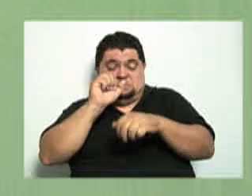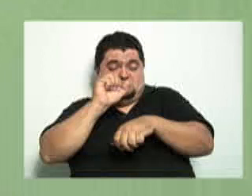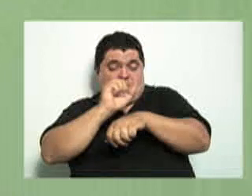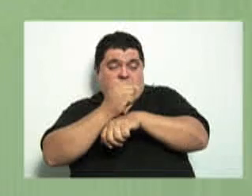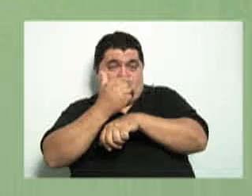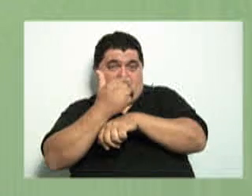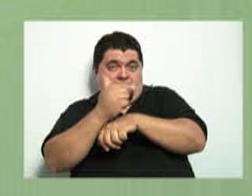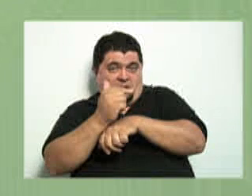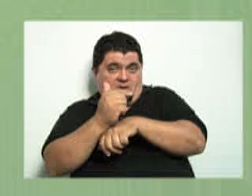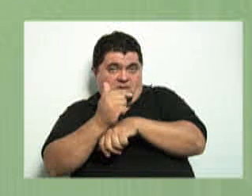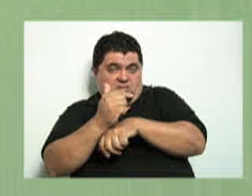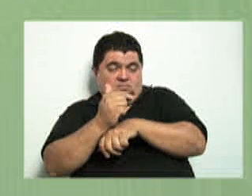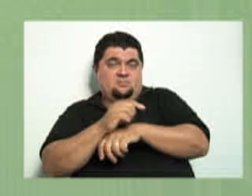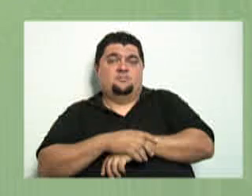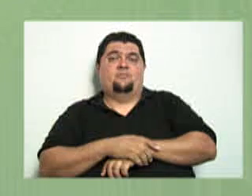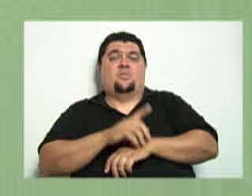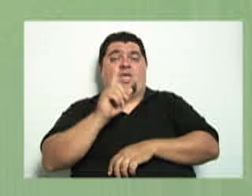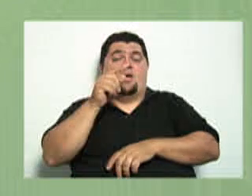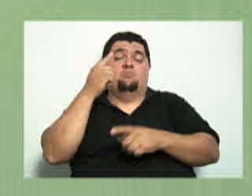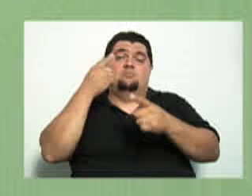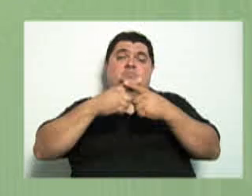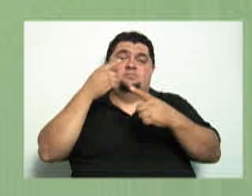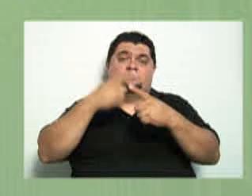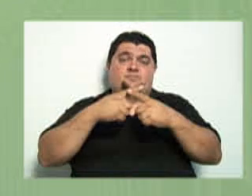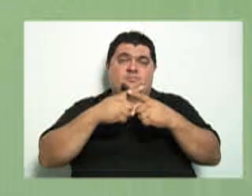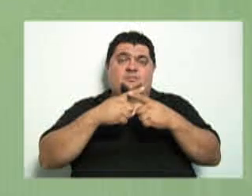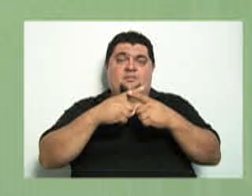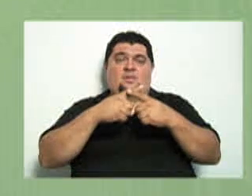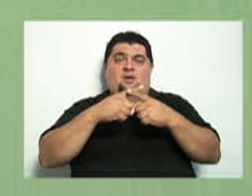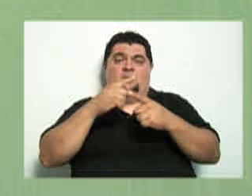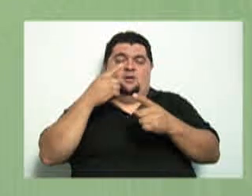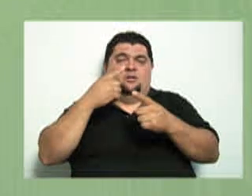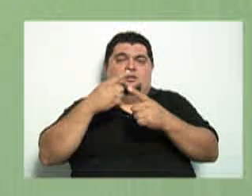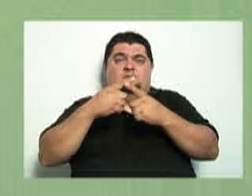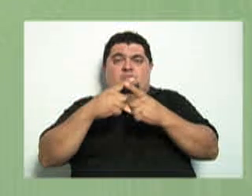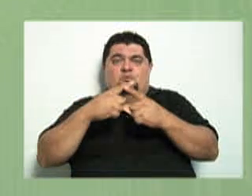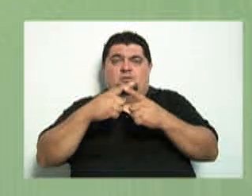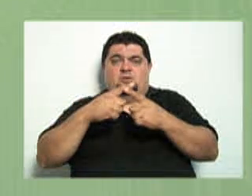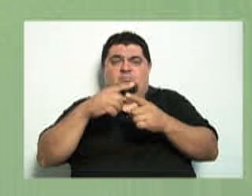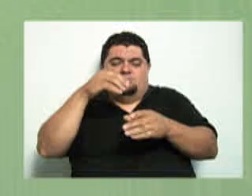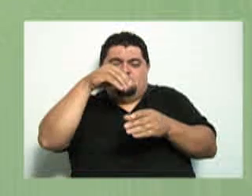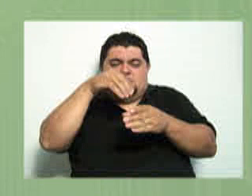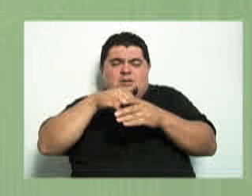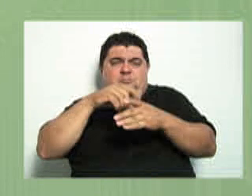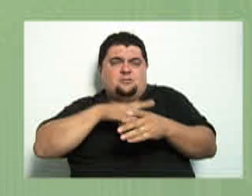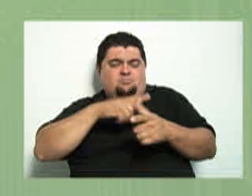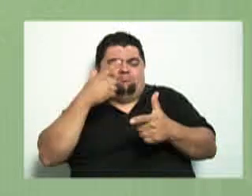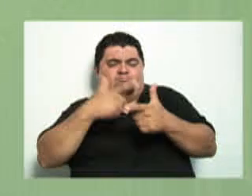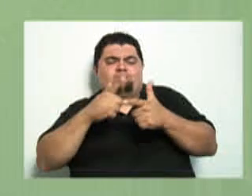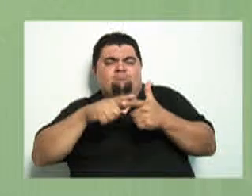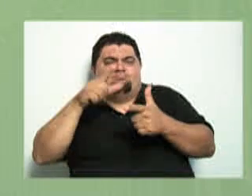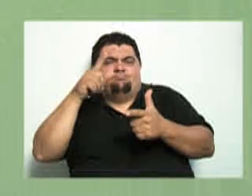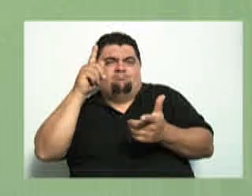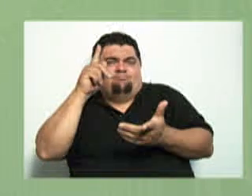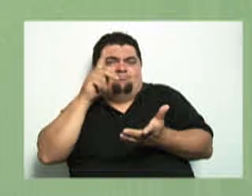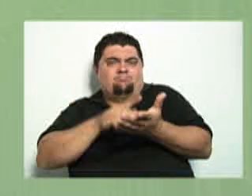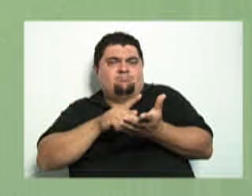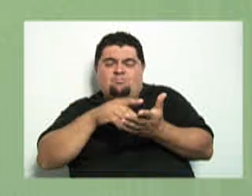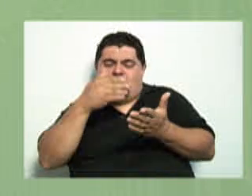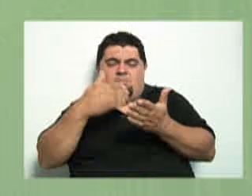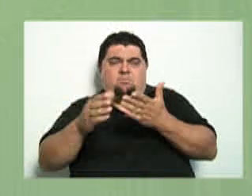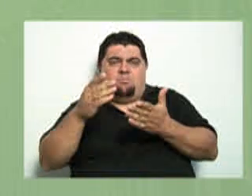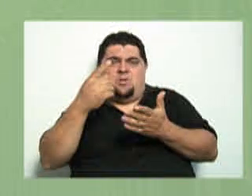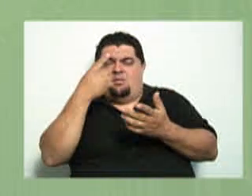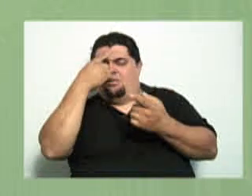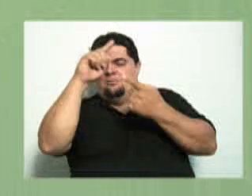a parar, é sinal de que sua solidariedade interna está em crise e que perdeu a ideia